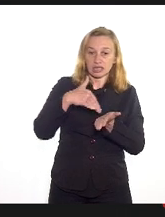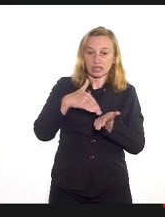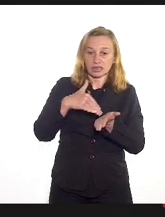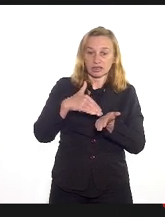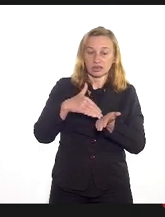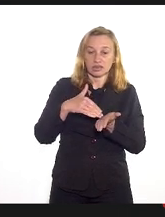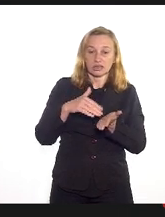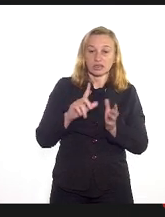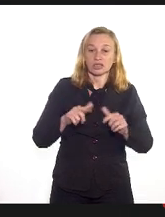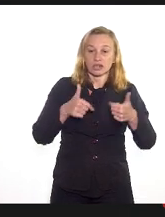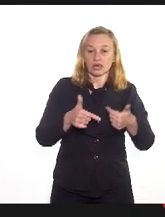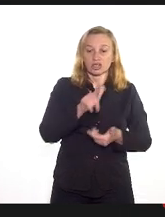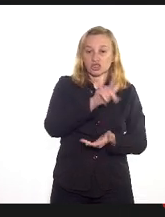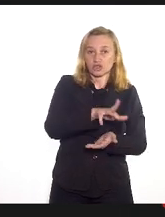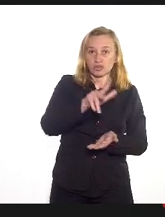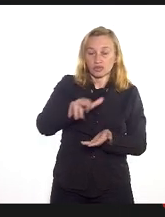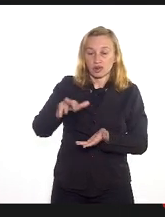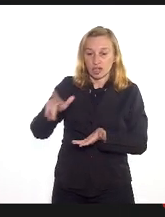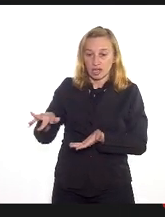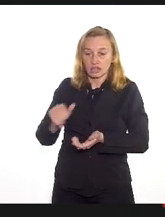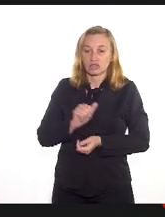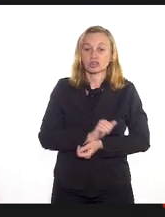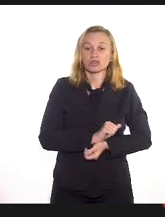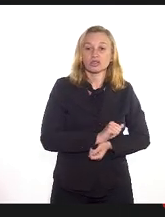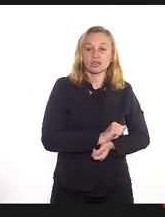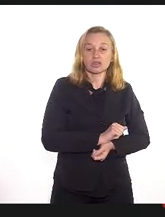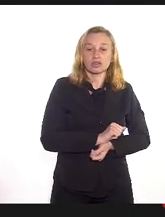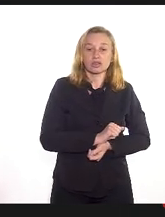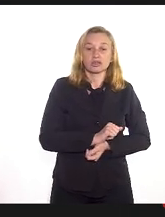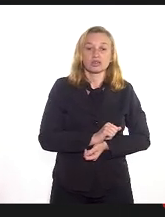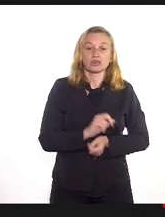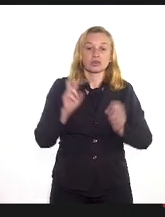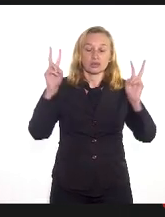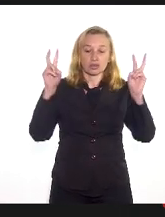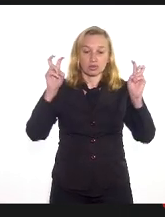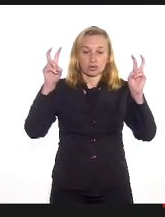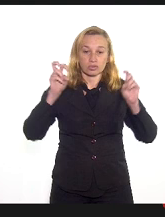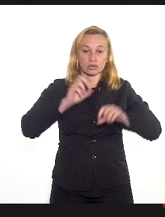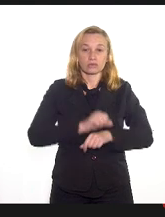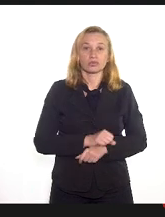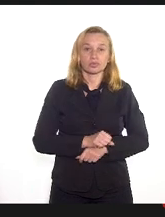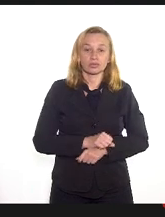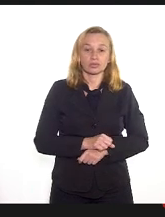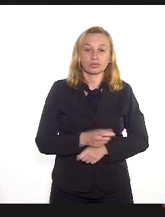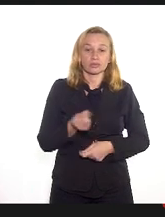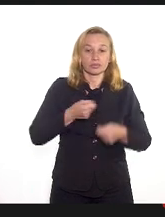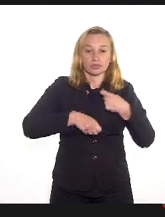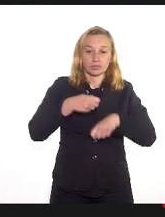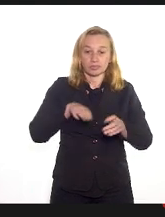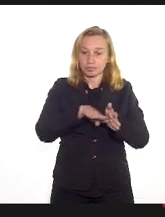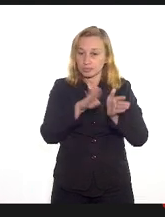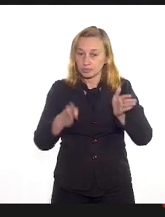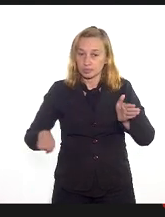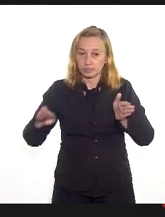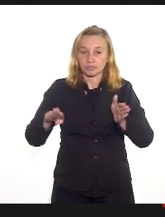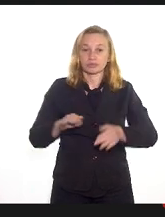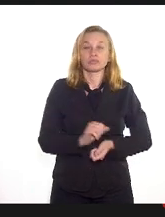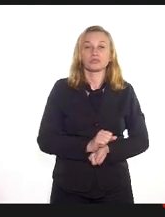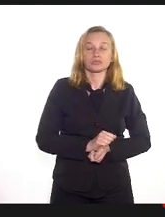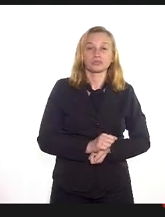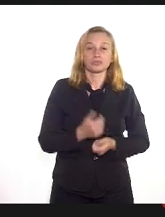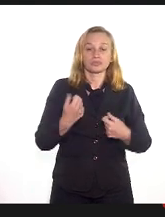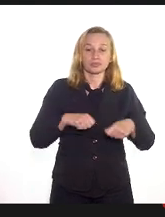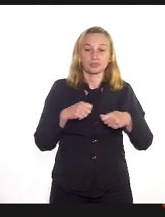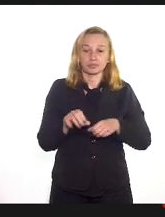dos diferentes aspectos, das diferentes matizes que compõem a economia do mar. Então, precisam